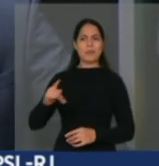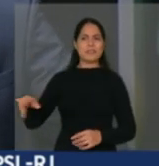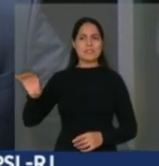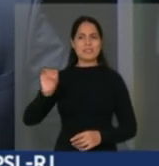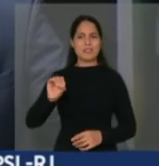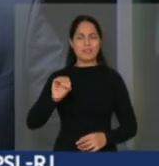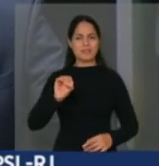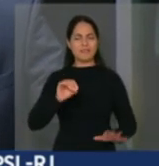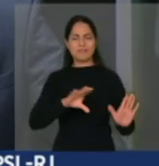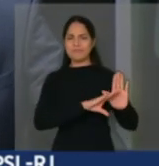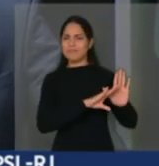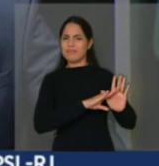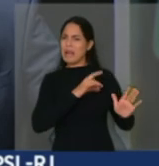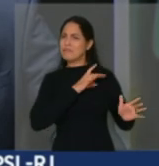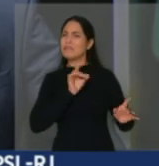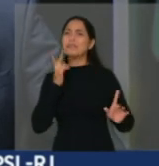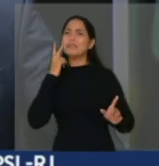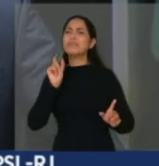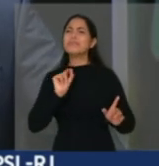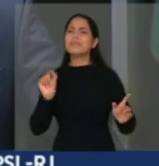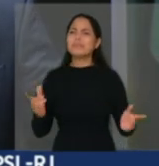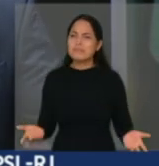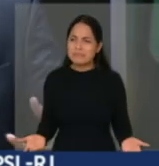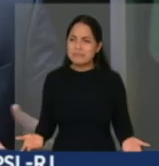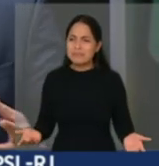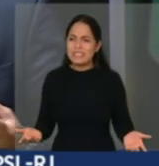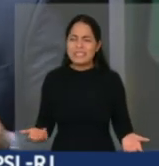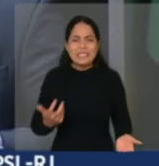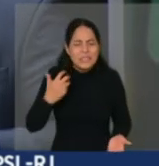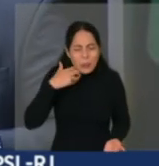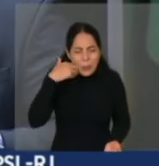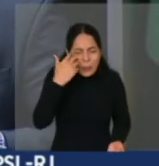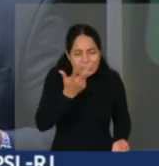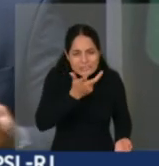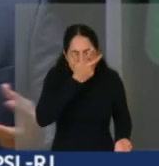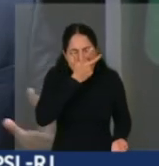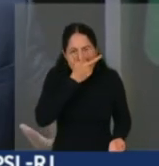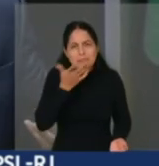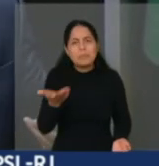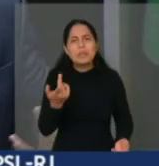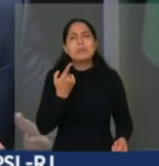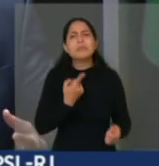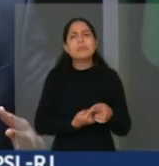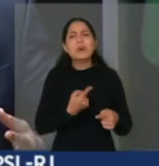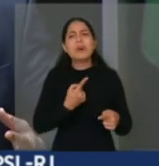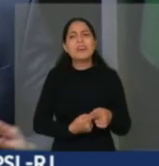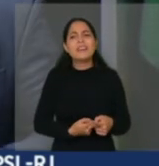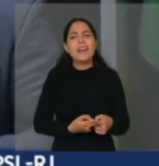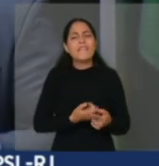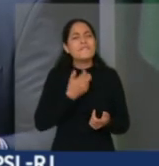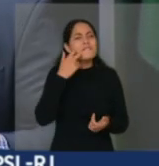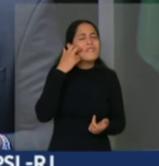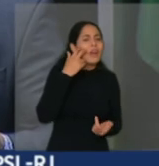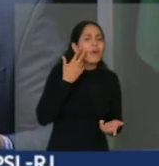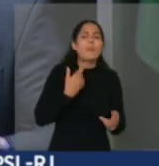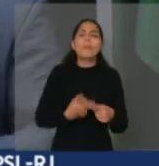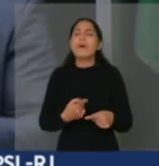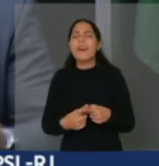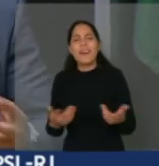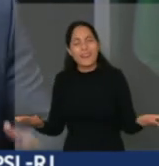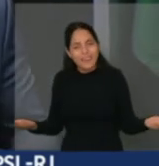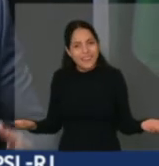Armadas aliás que constrangimento é esse que existe das nossas forças armadas eu não